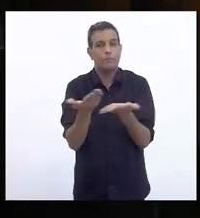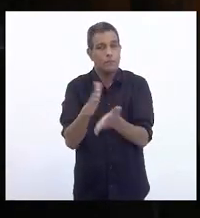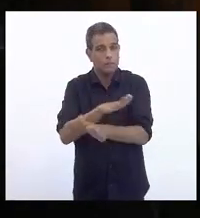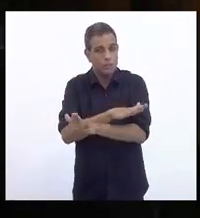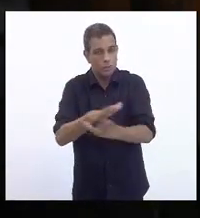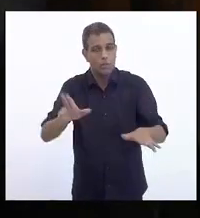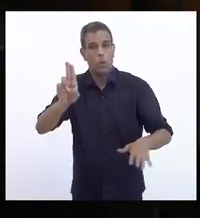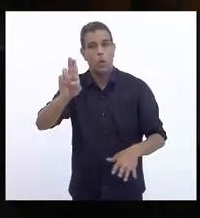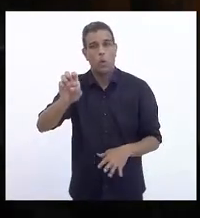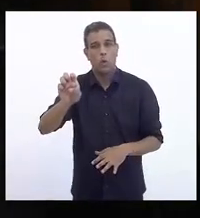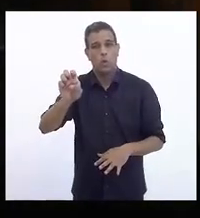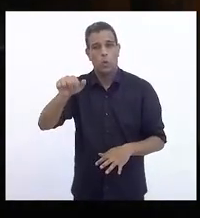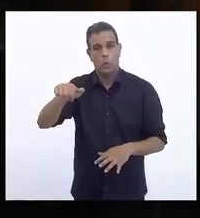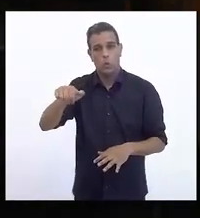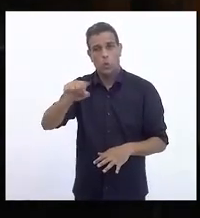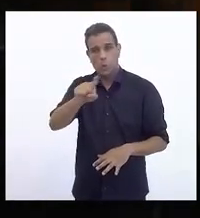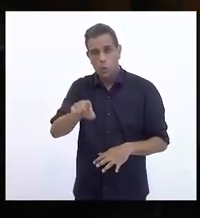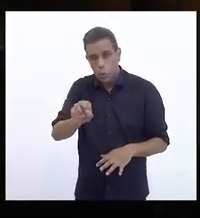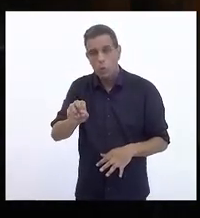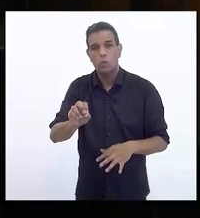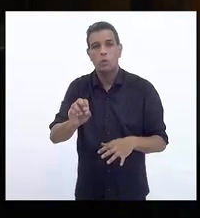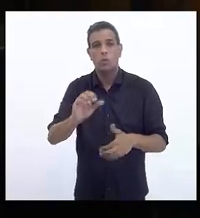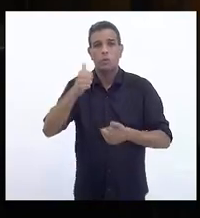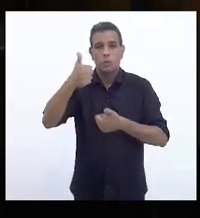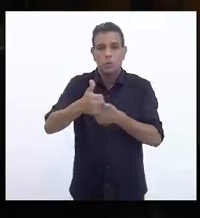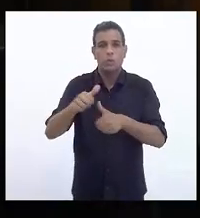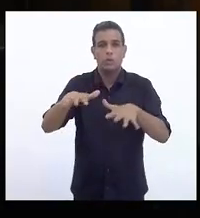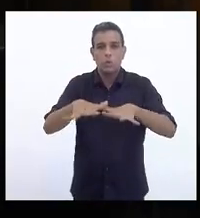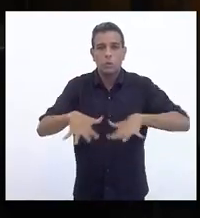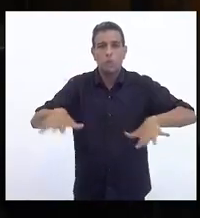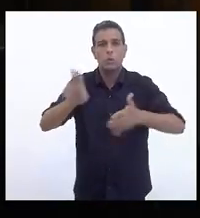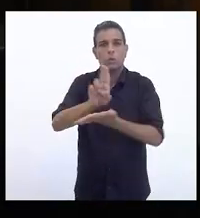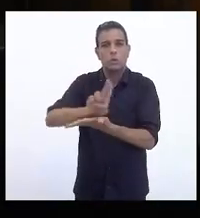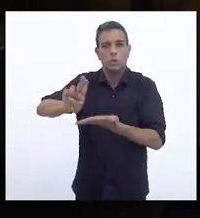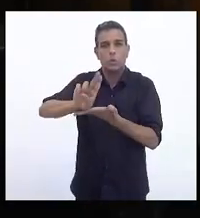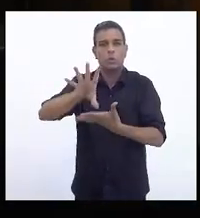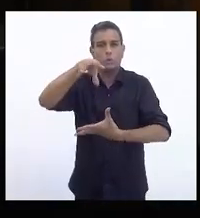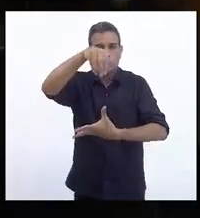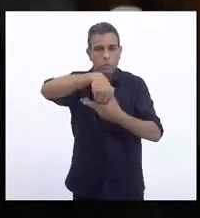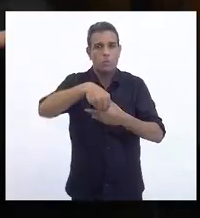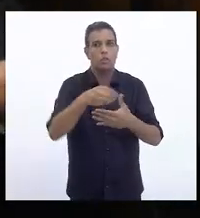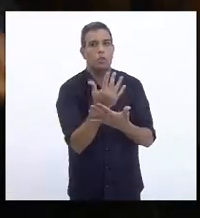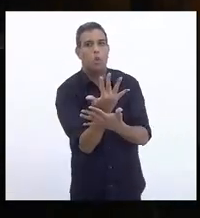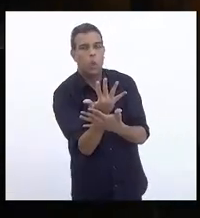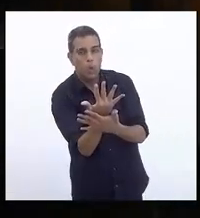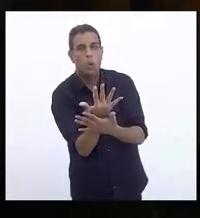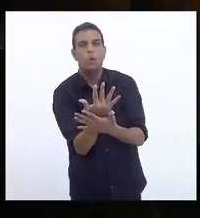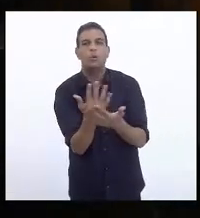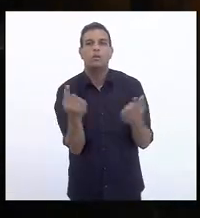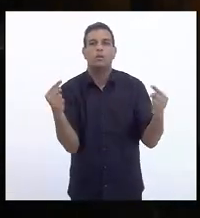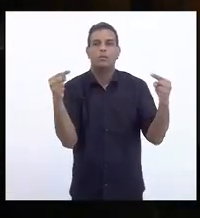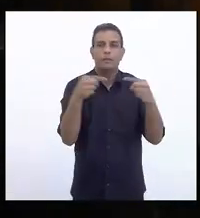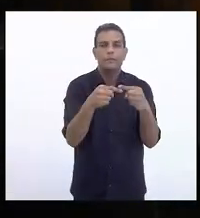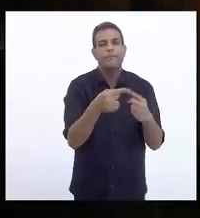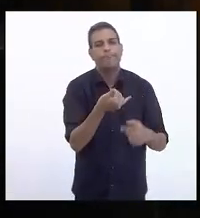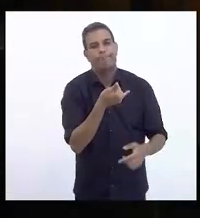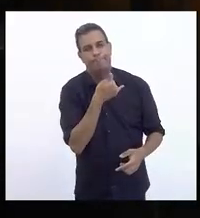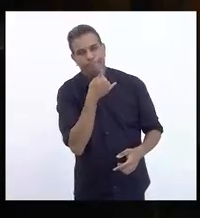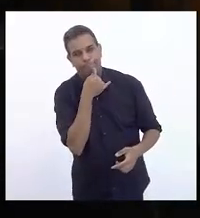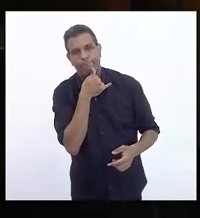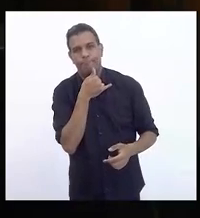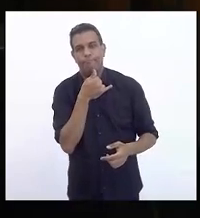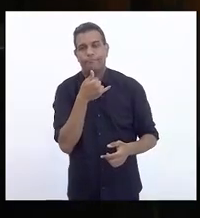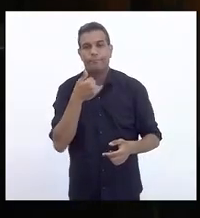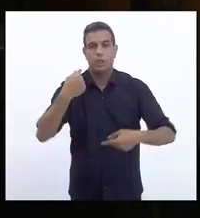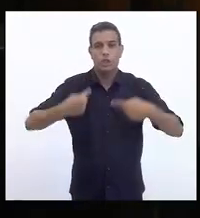com a UESO para que ela possa virar um espaço universitário dentro da UERJ, na Zona Oeste, mas, infelizmente, esse não é